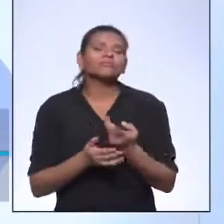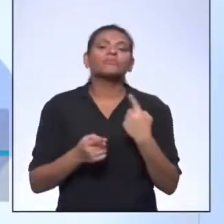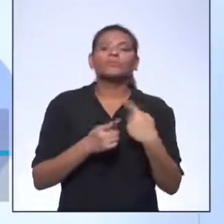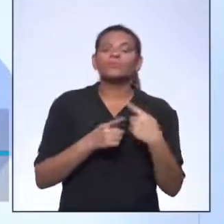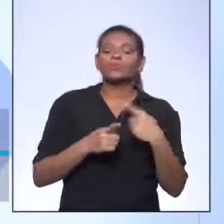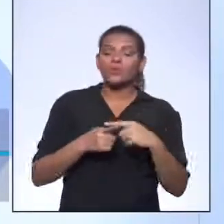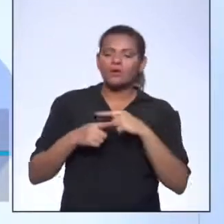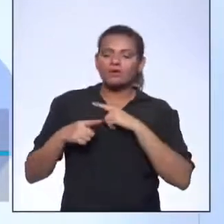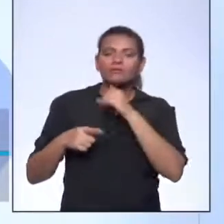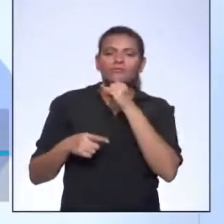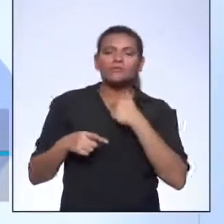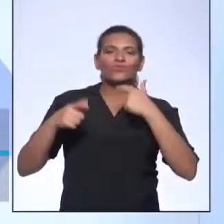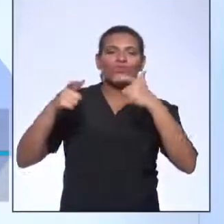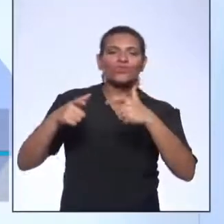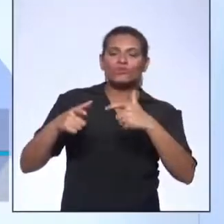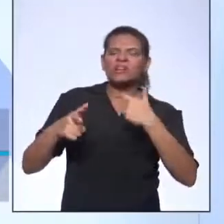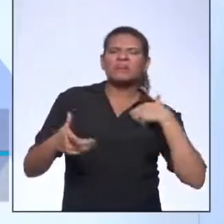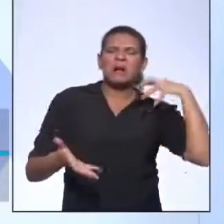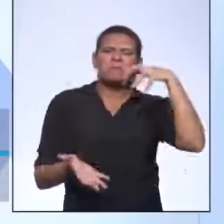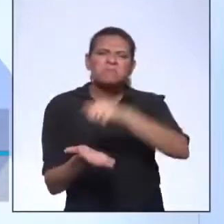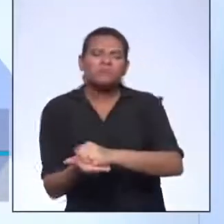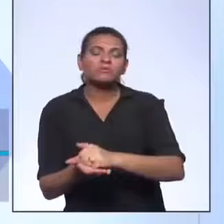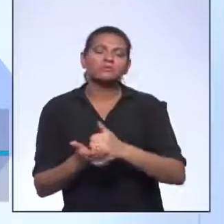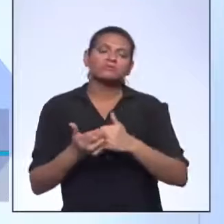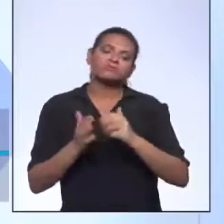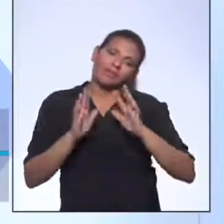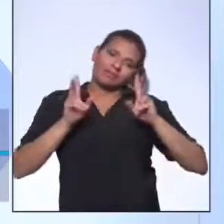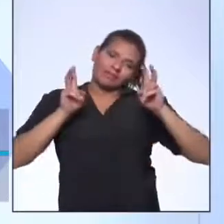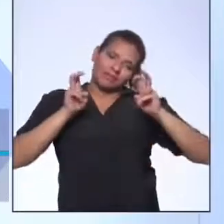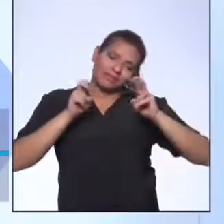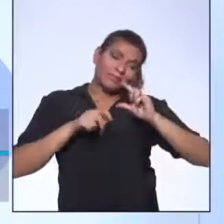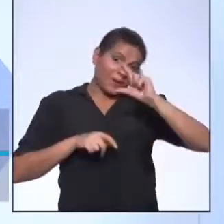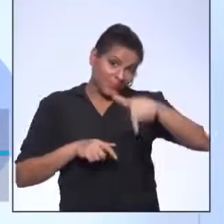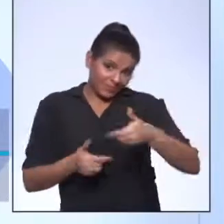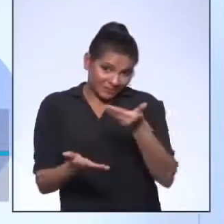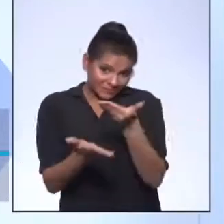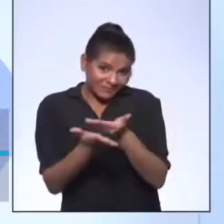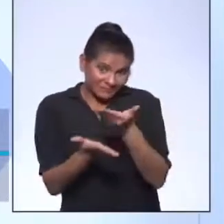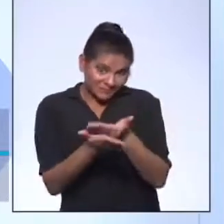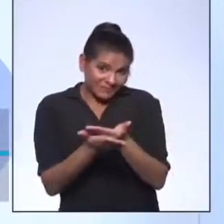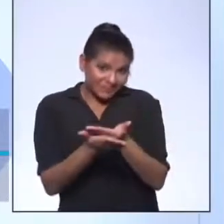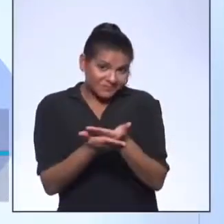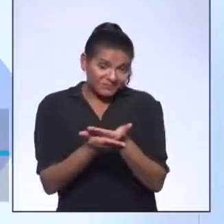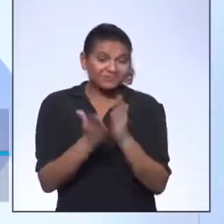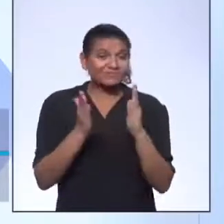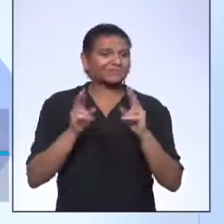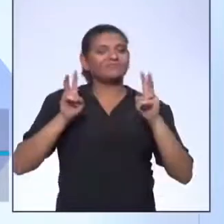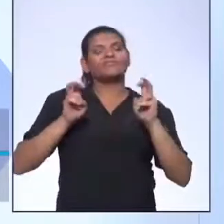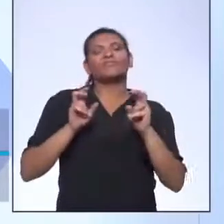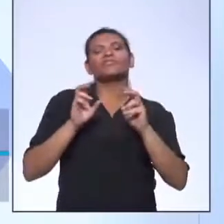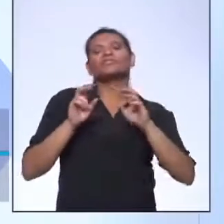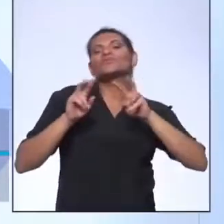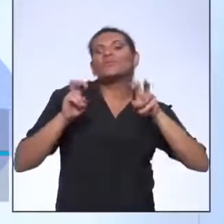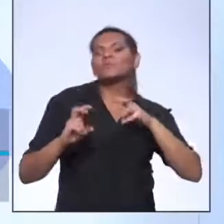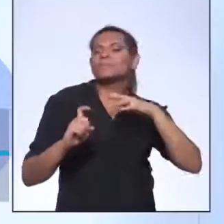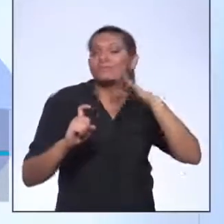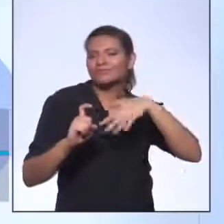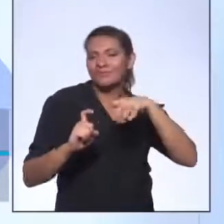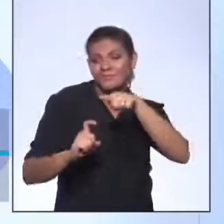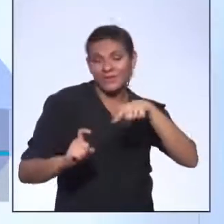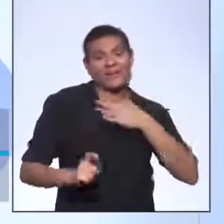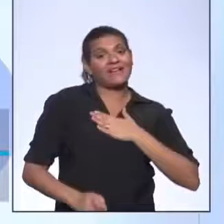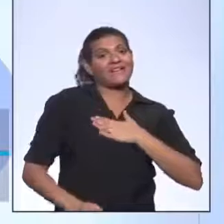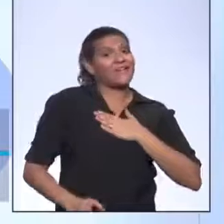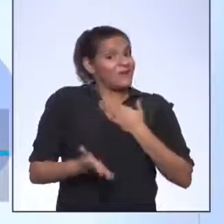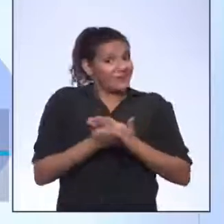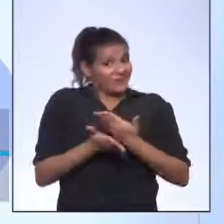de territórios, mas esse tema nós vamos deixar para a próxima aula. Esse tema de mitologia é o que vocês mais gostam, a gente